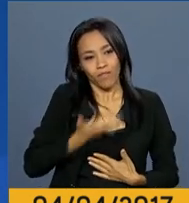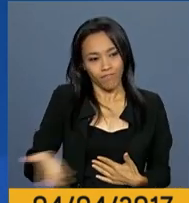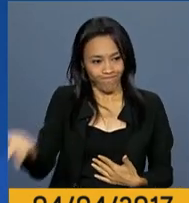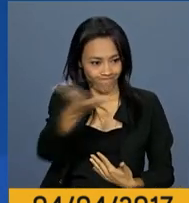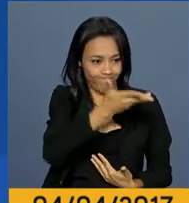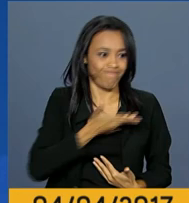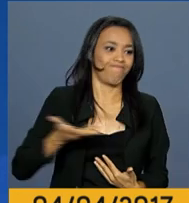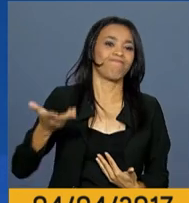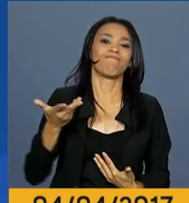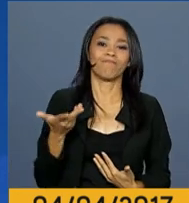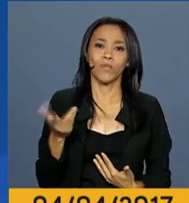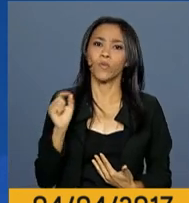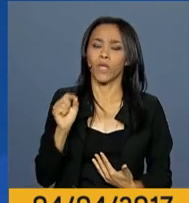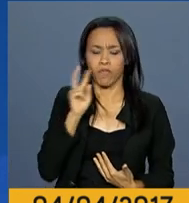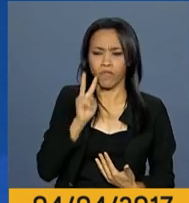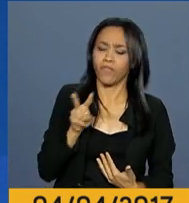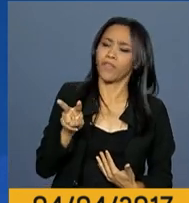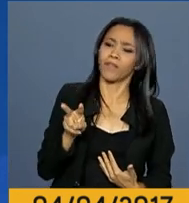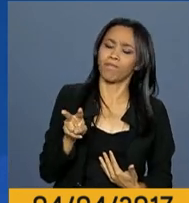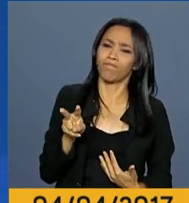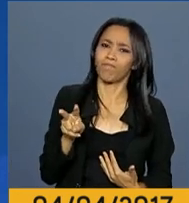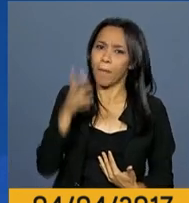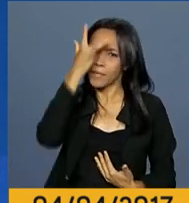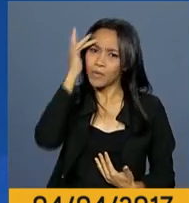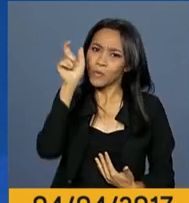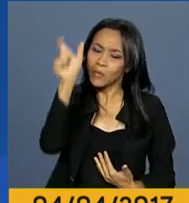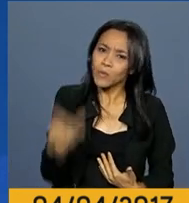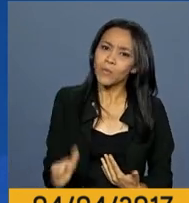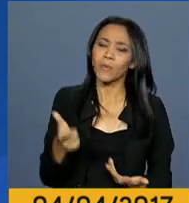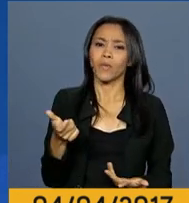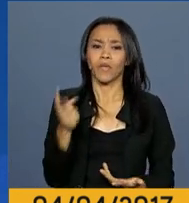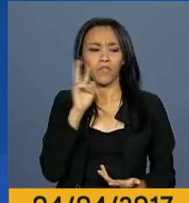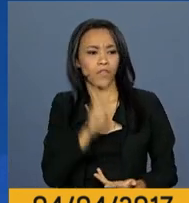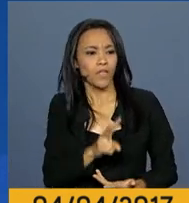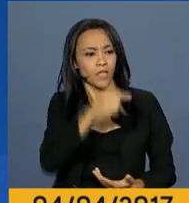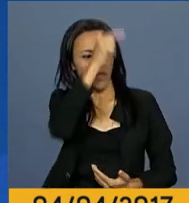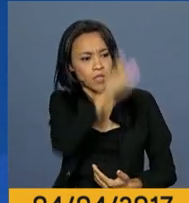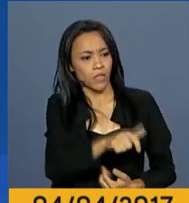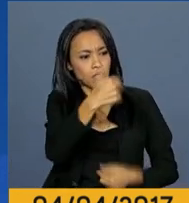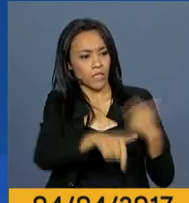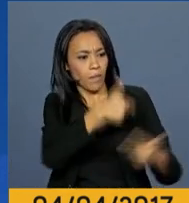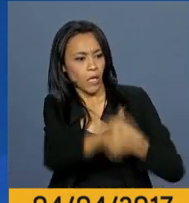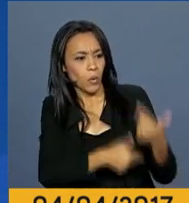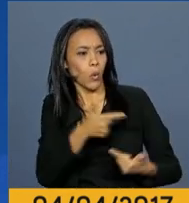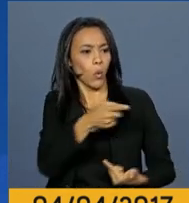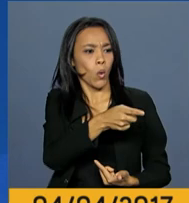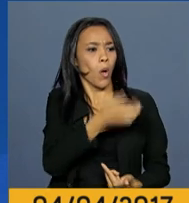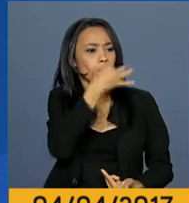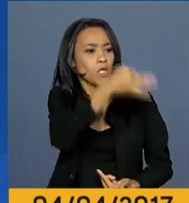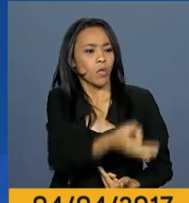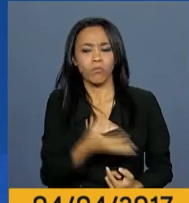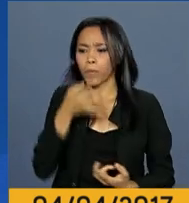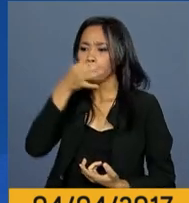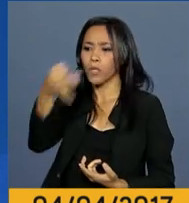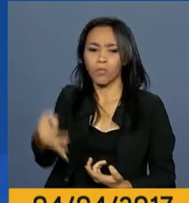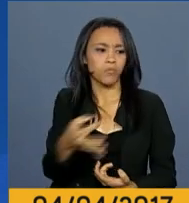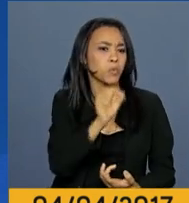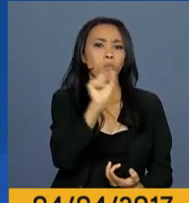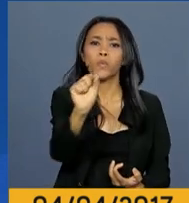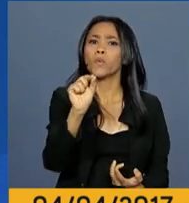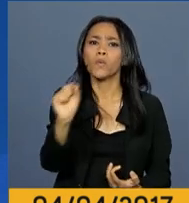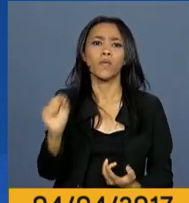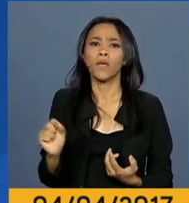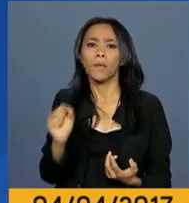senhoras, ver o cidadão, o contribuinte, o trabalhador, dando a sua opinião sobre o que se